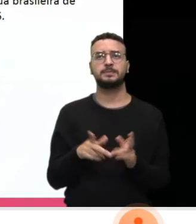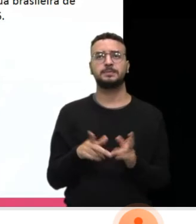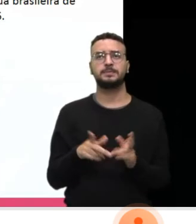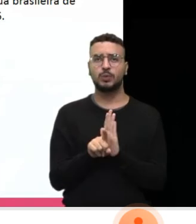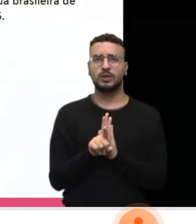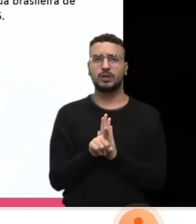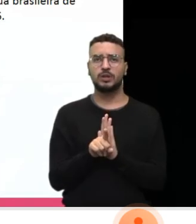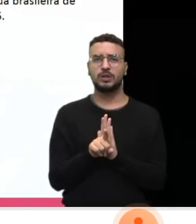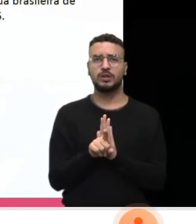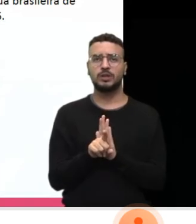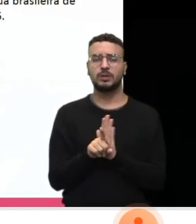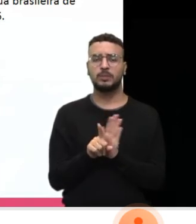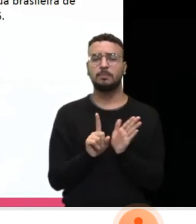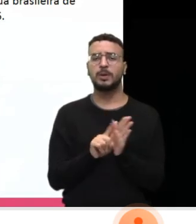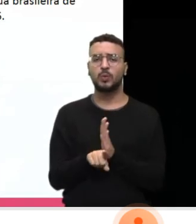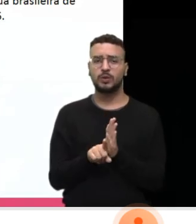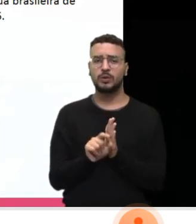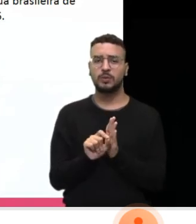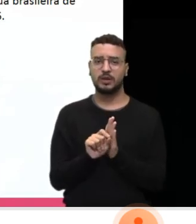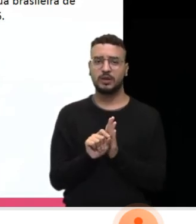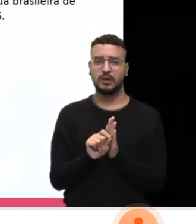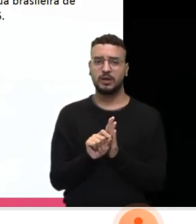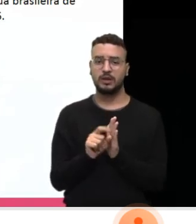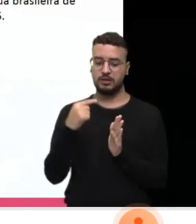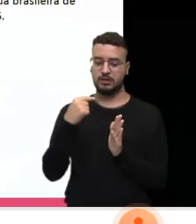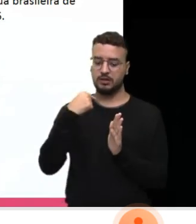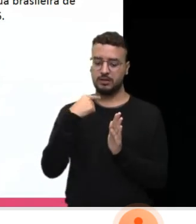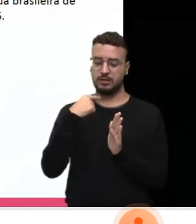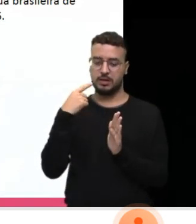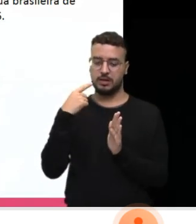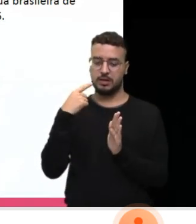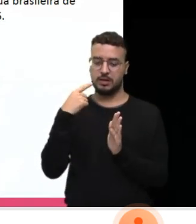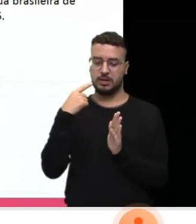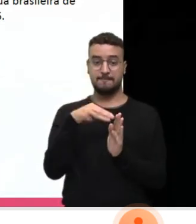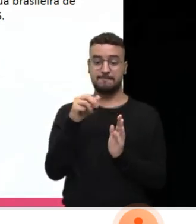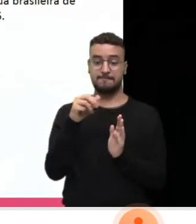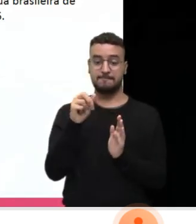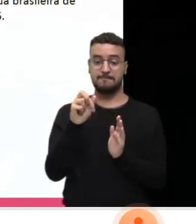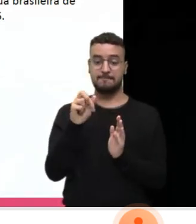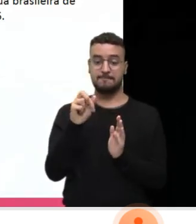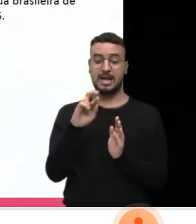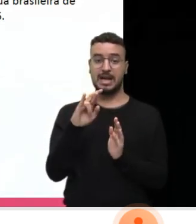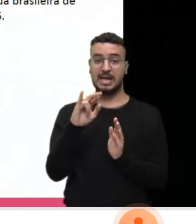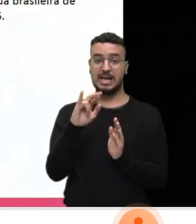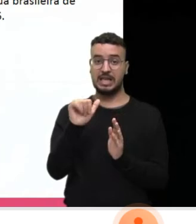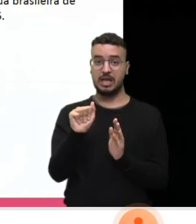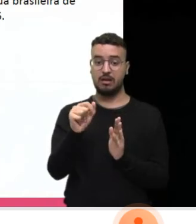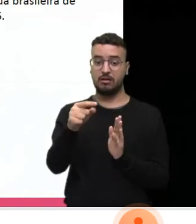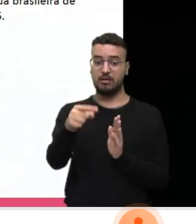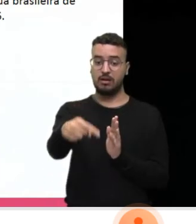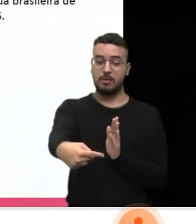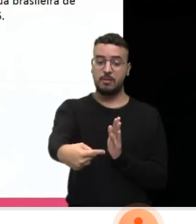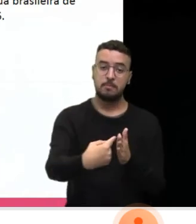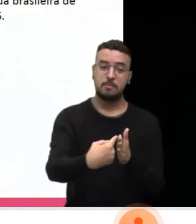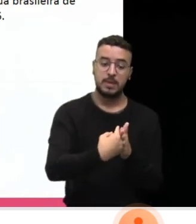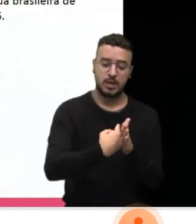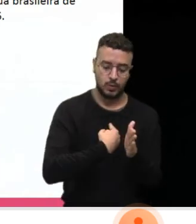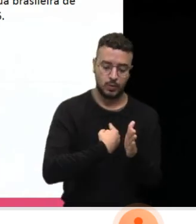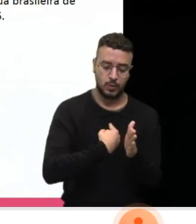deveria perguntar? É Maria perguntando para a professora. Que eu te ajudo. Aí a direção do sinal.